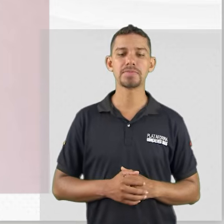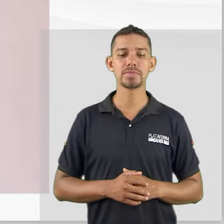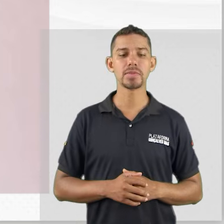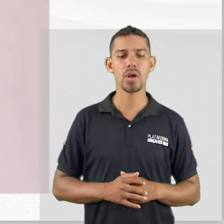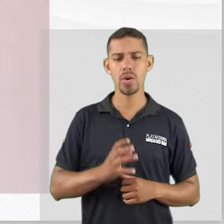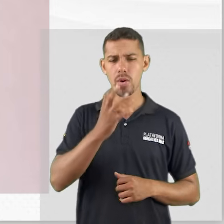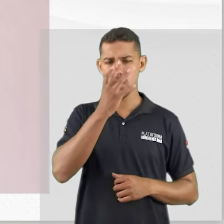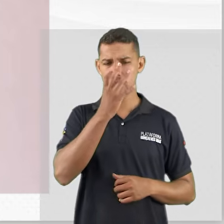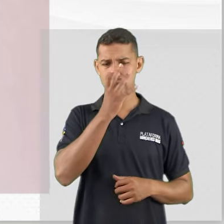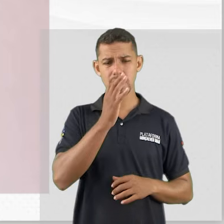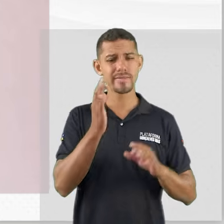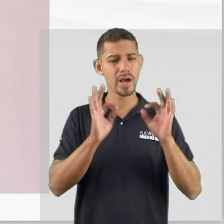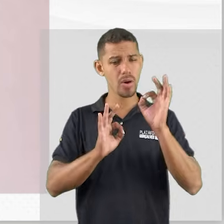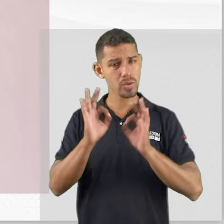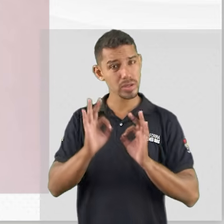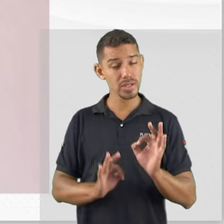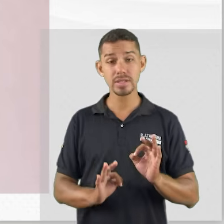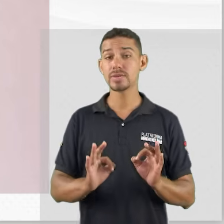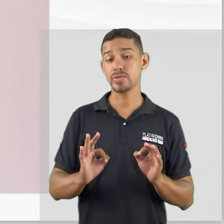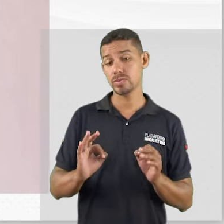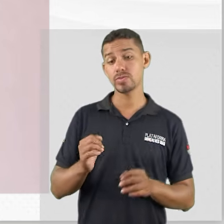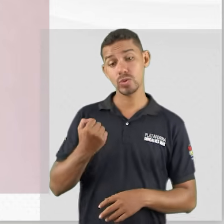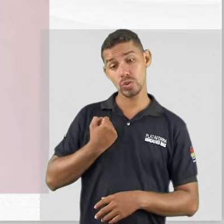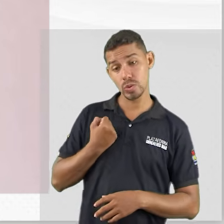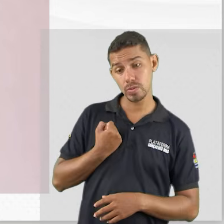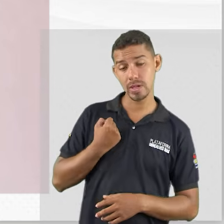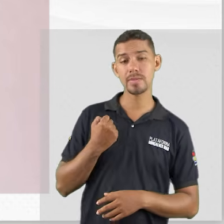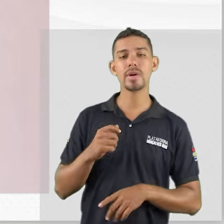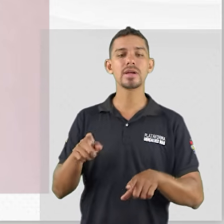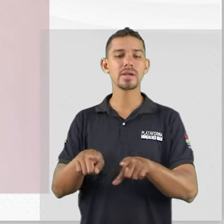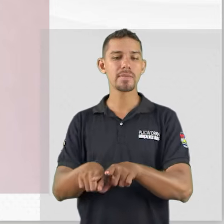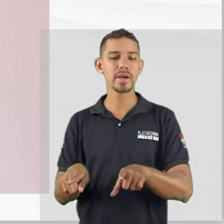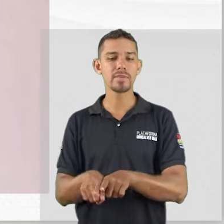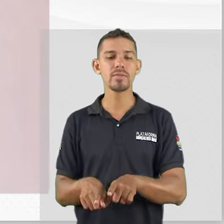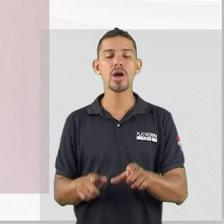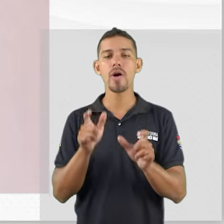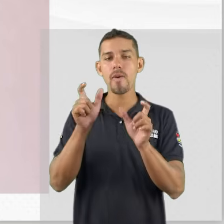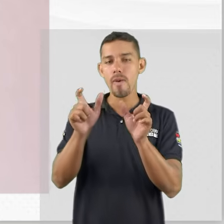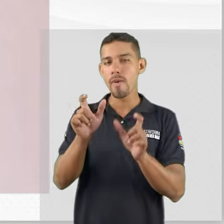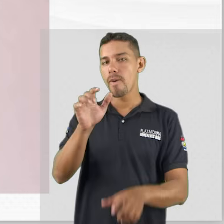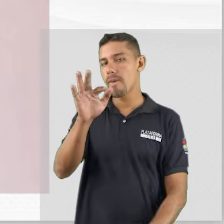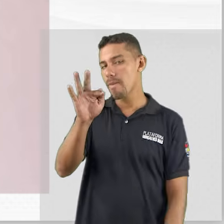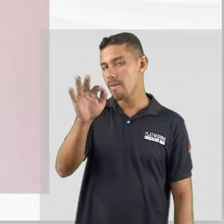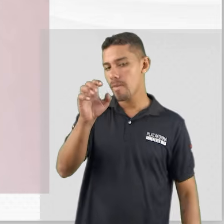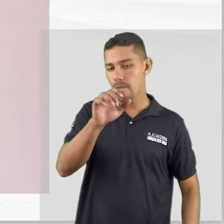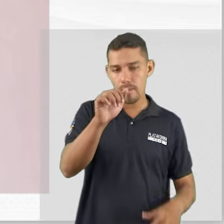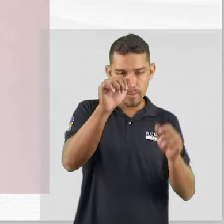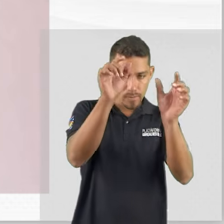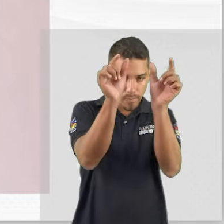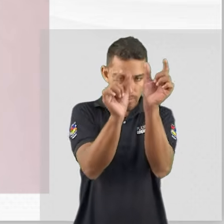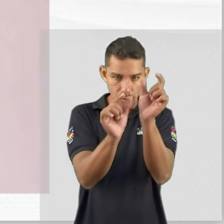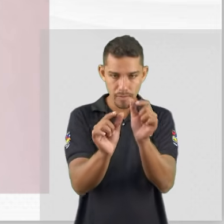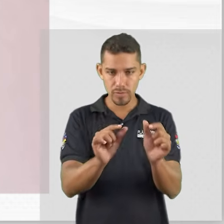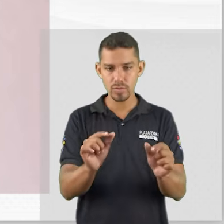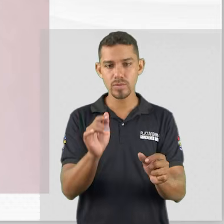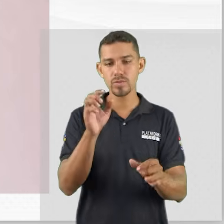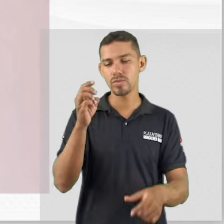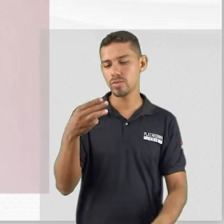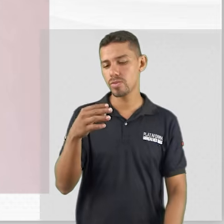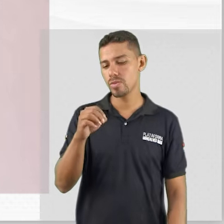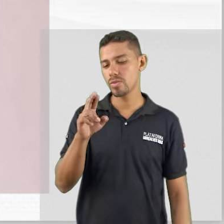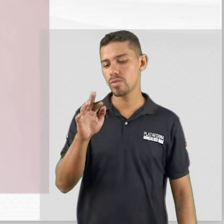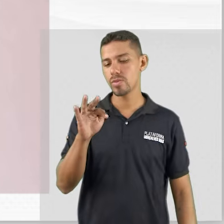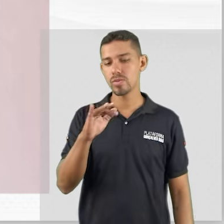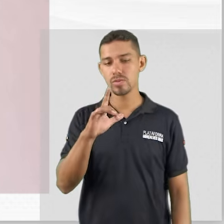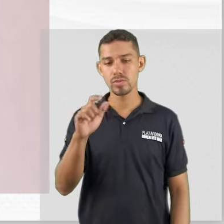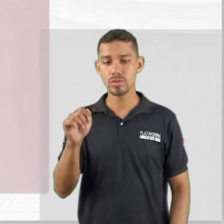aí a gente observa essa organização, tanto por número quanto também por morfologia dos cromossomos, né? Lembrando que a gente